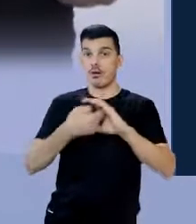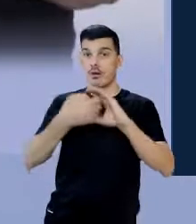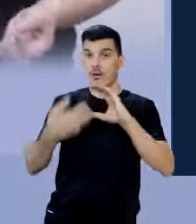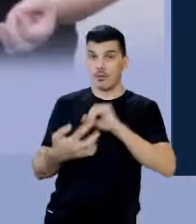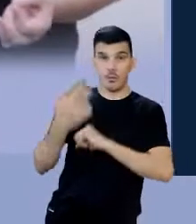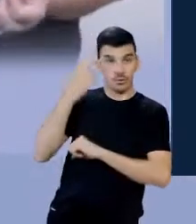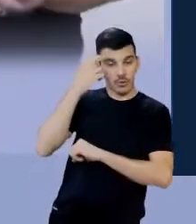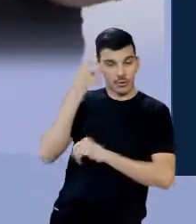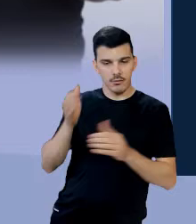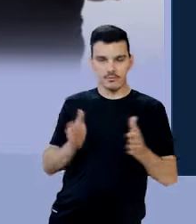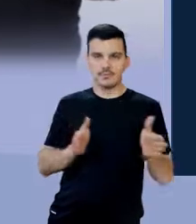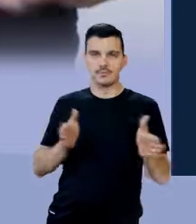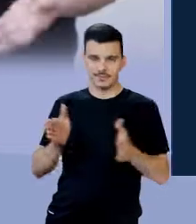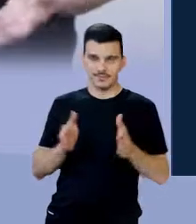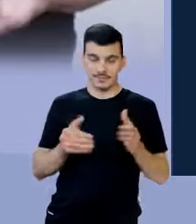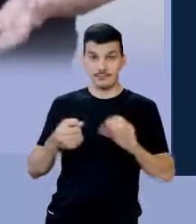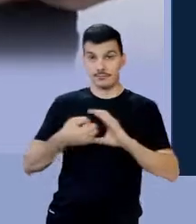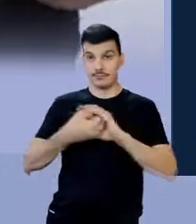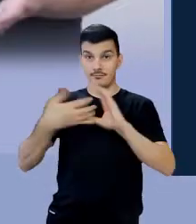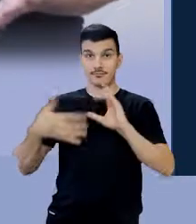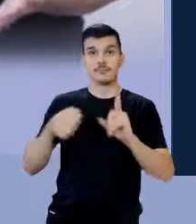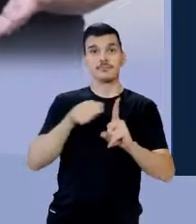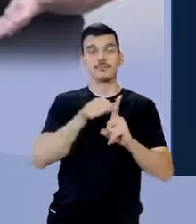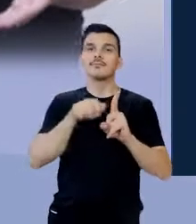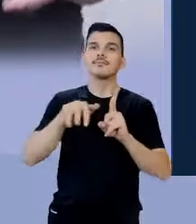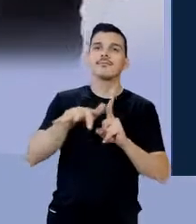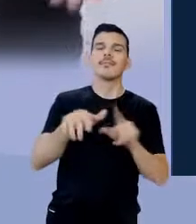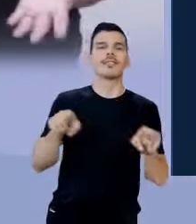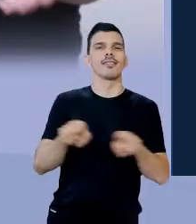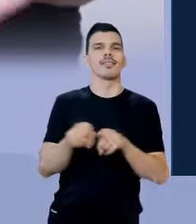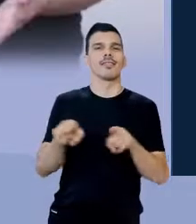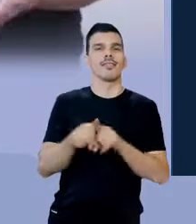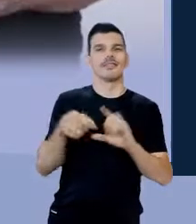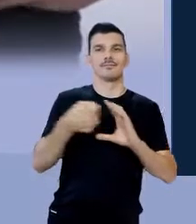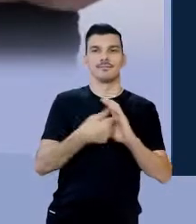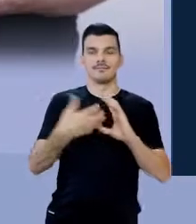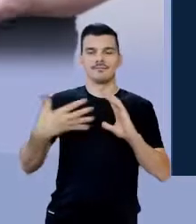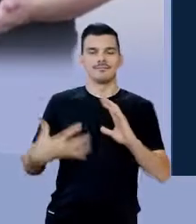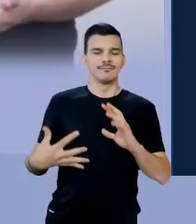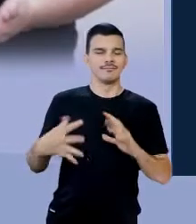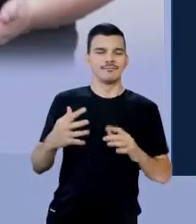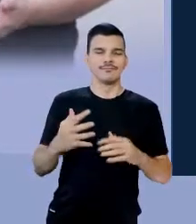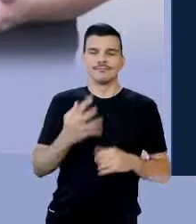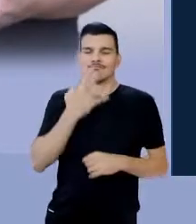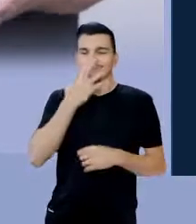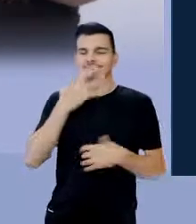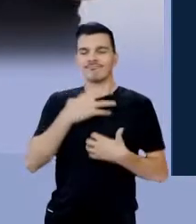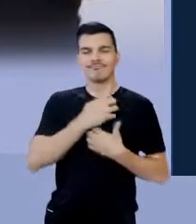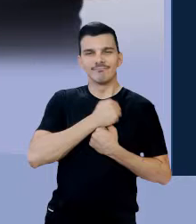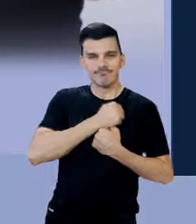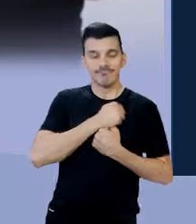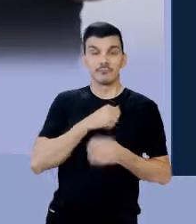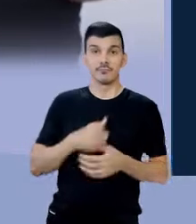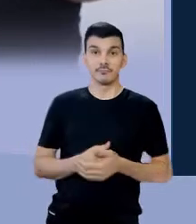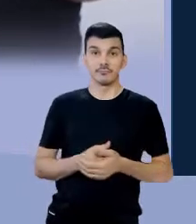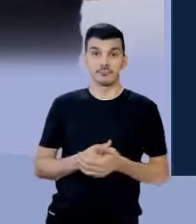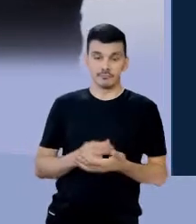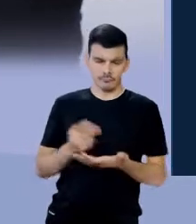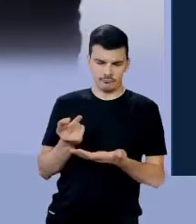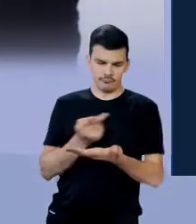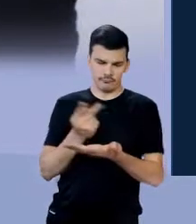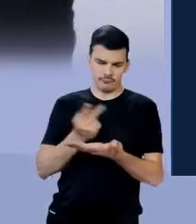aspectos culturais desse período, aspectos sociais e, sobretudo, aspectos afetivos. As